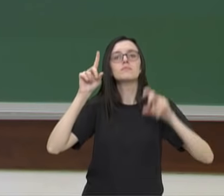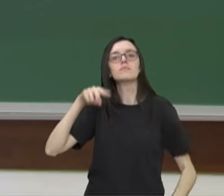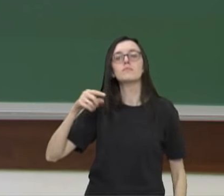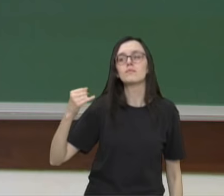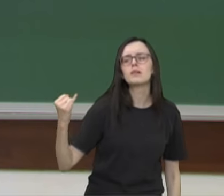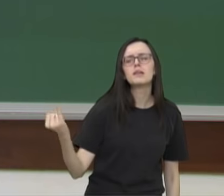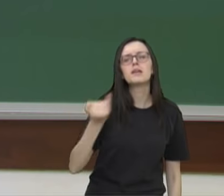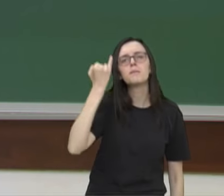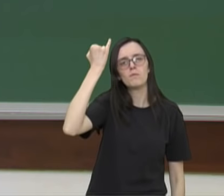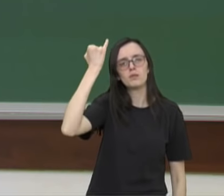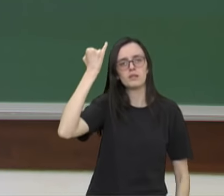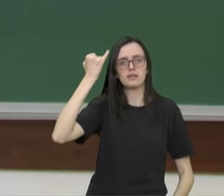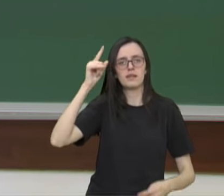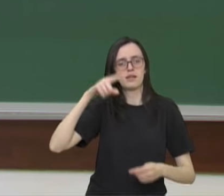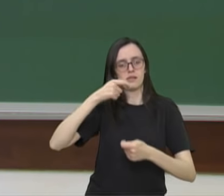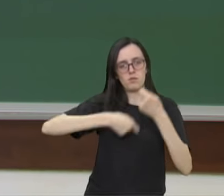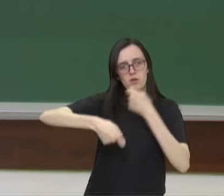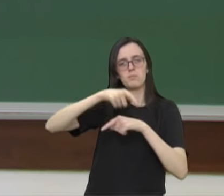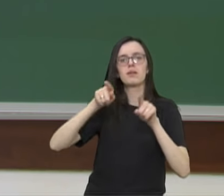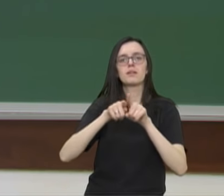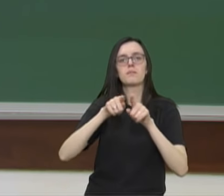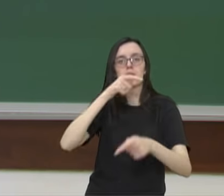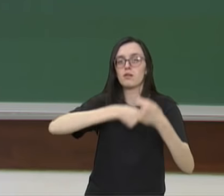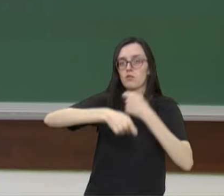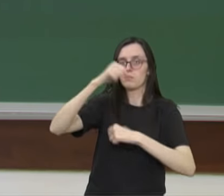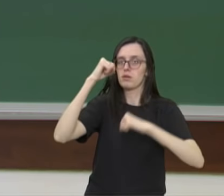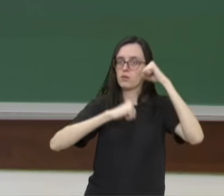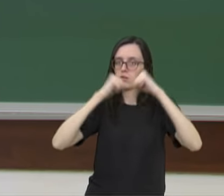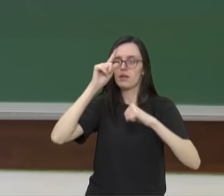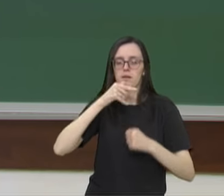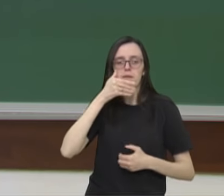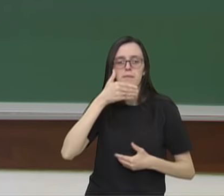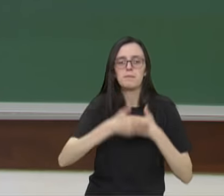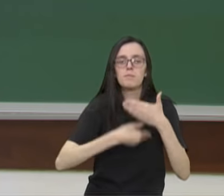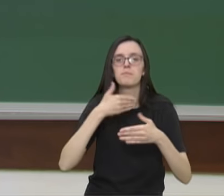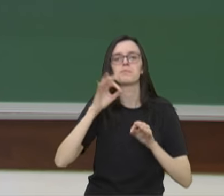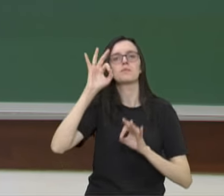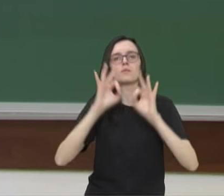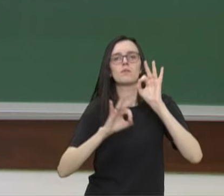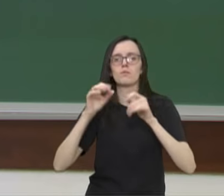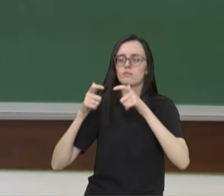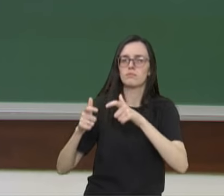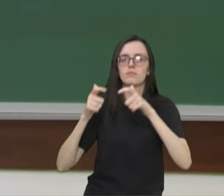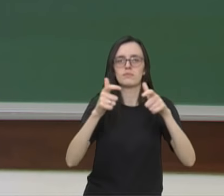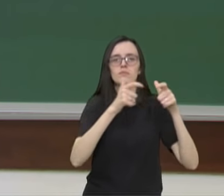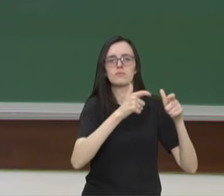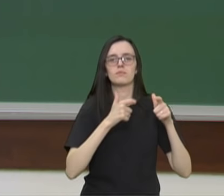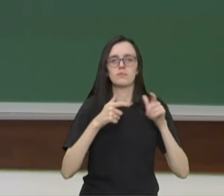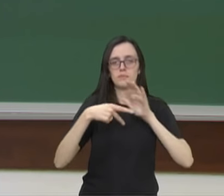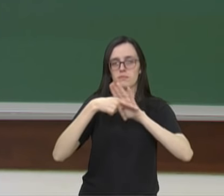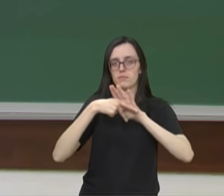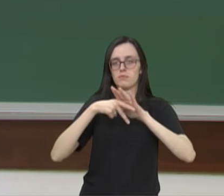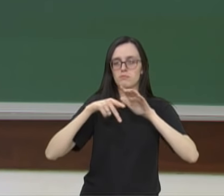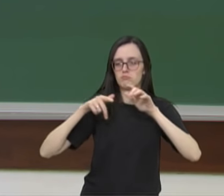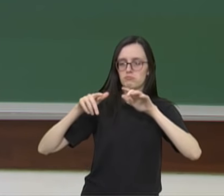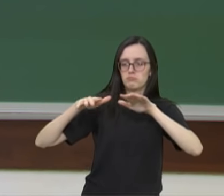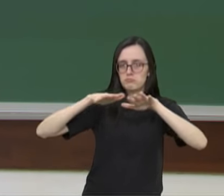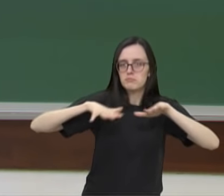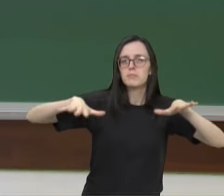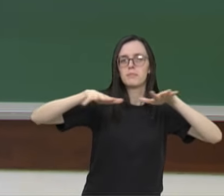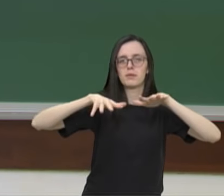importância da economia e da economia industrial no processo de organização dos espaços geográficos ok